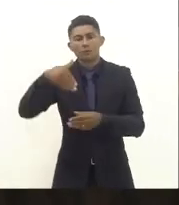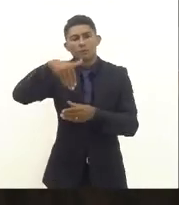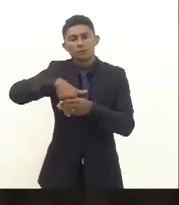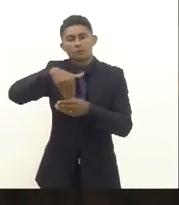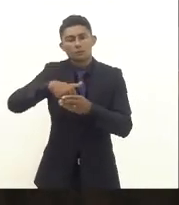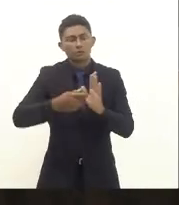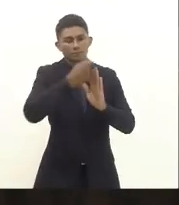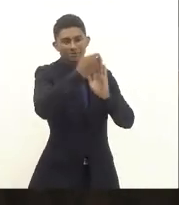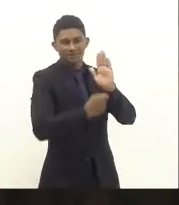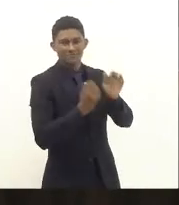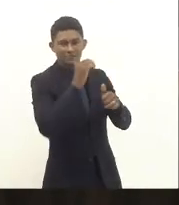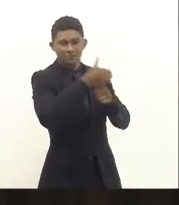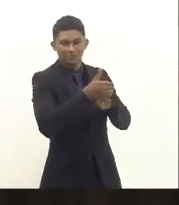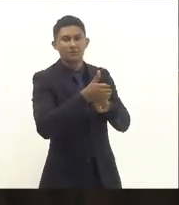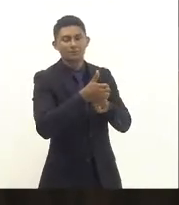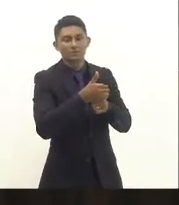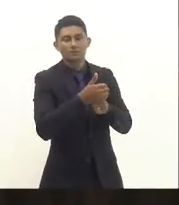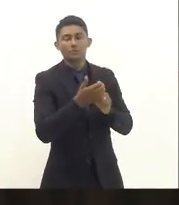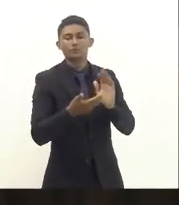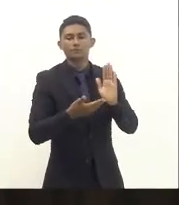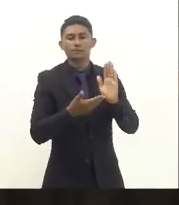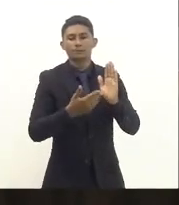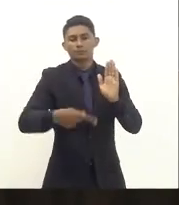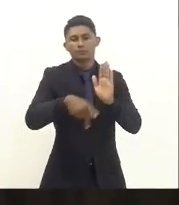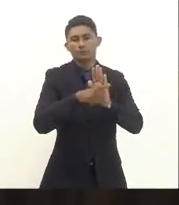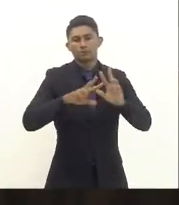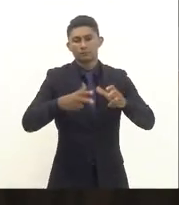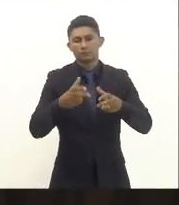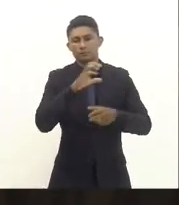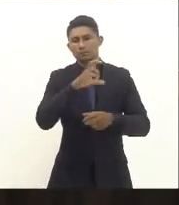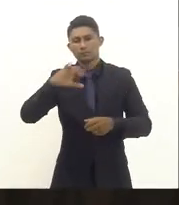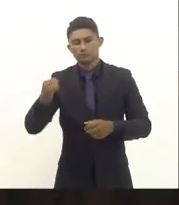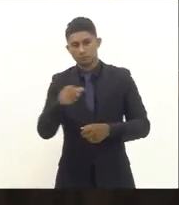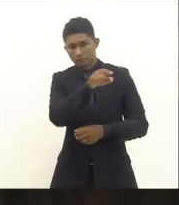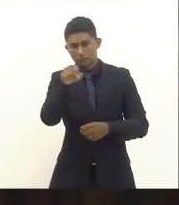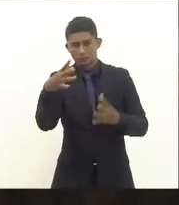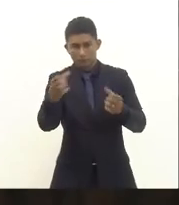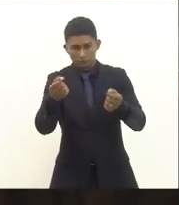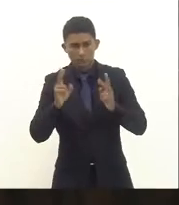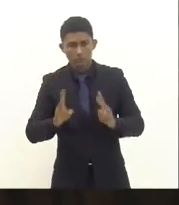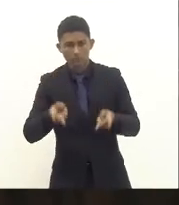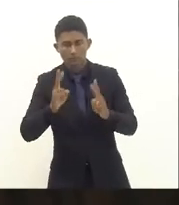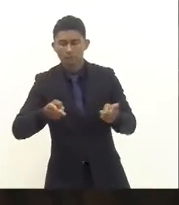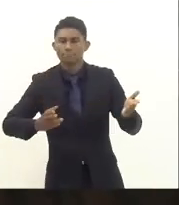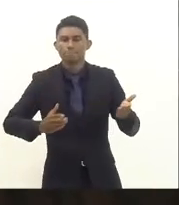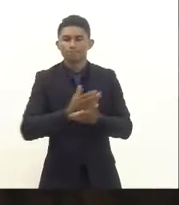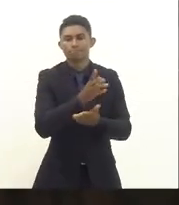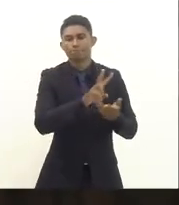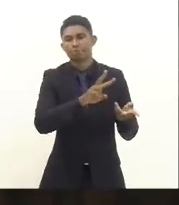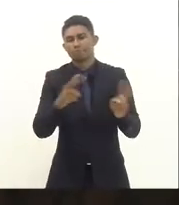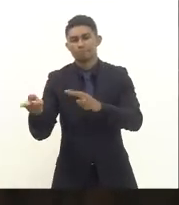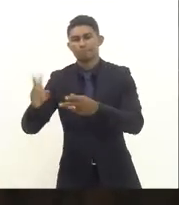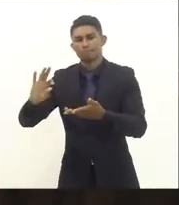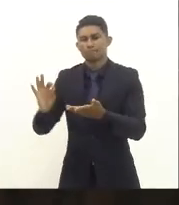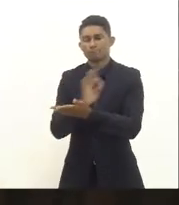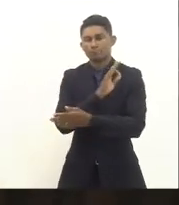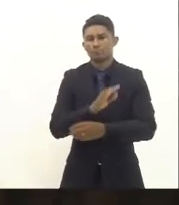votação do substitutivo conforme Afinal de redação da ccjc hoje que a prova para mostrar um aprovado vai autógrafo